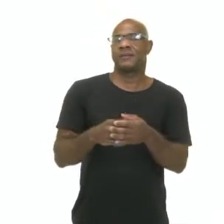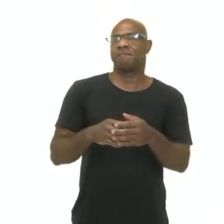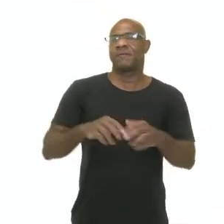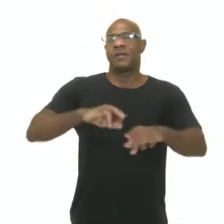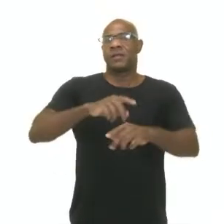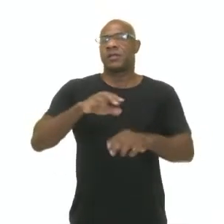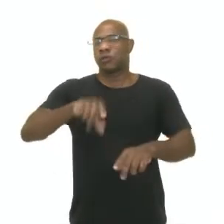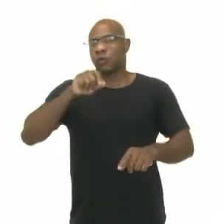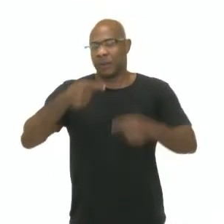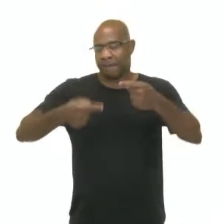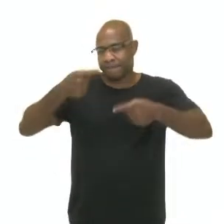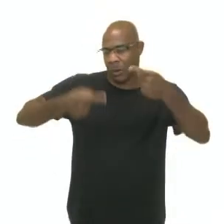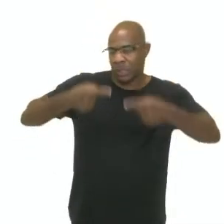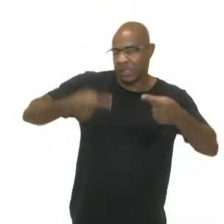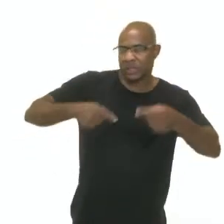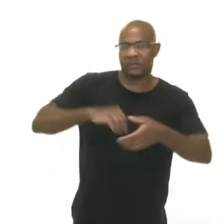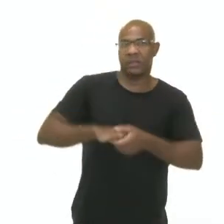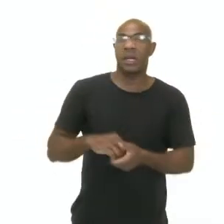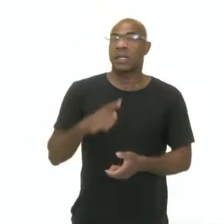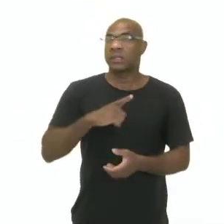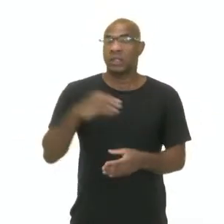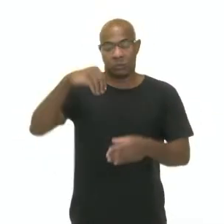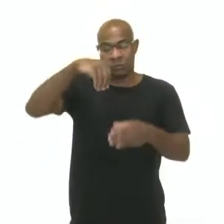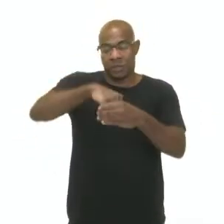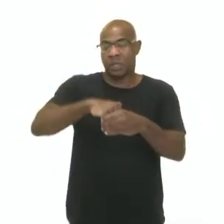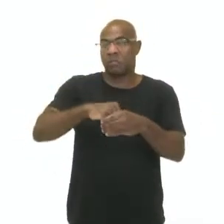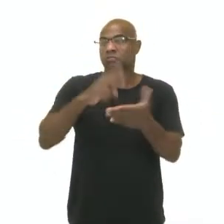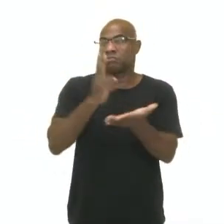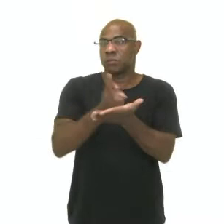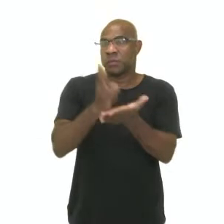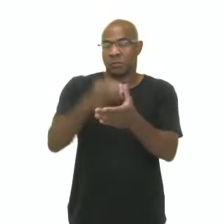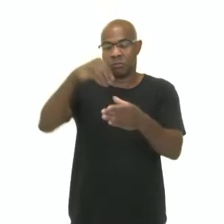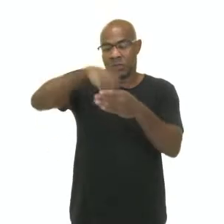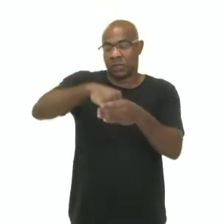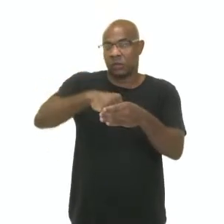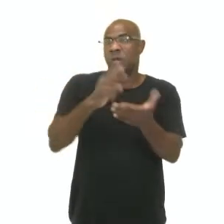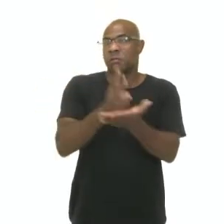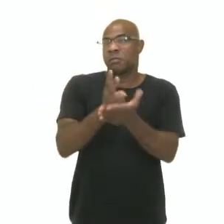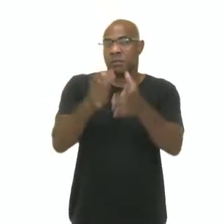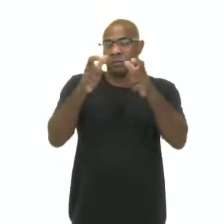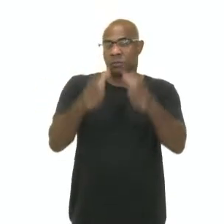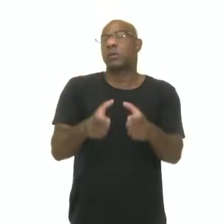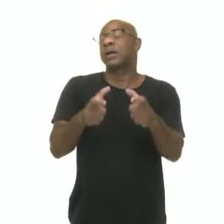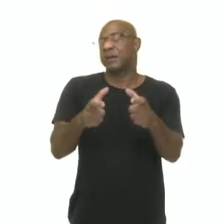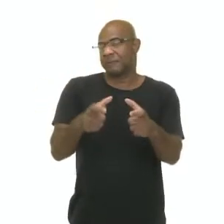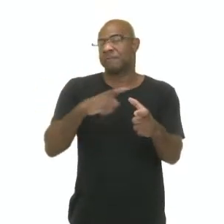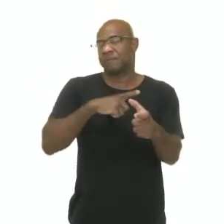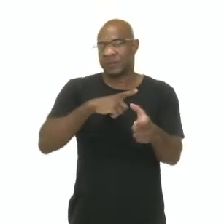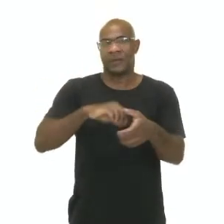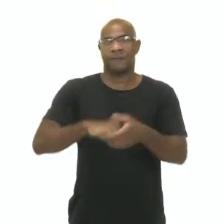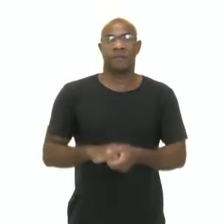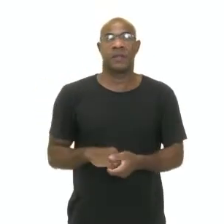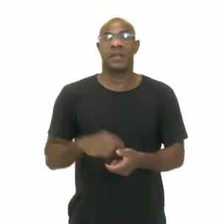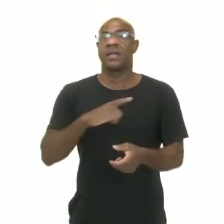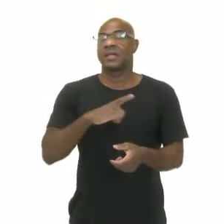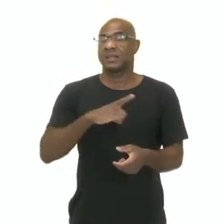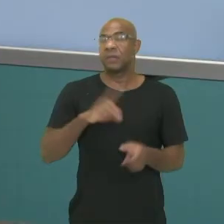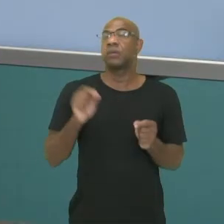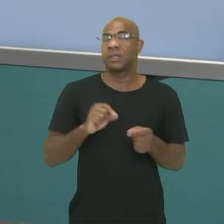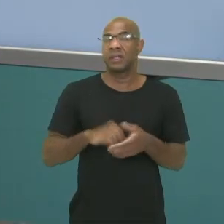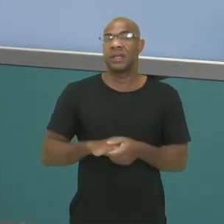política, ocupam o mesmo espaço nas cidades e são hierarquizadas, colocadas numa escala de